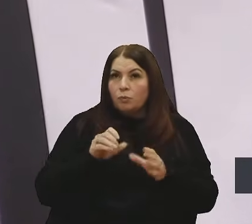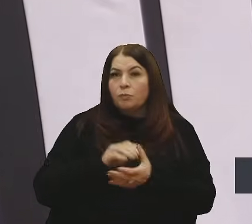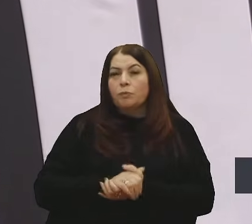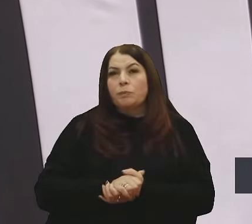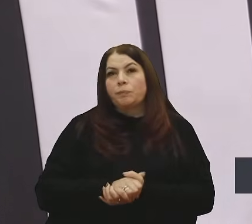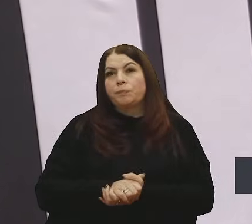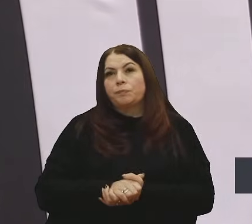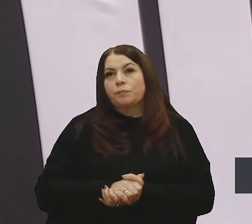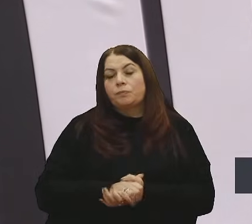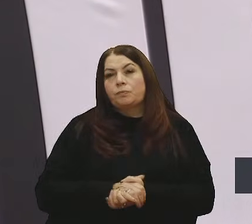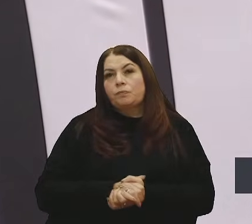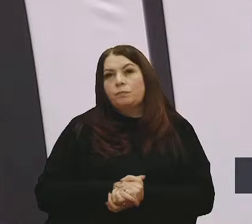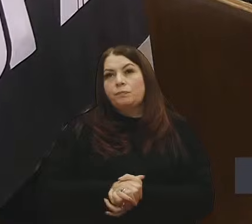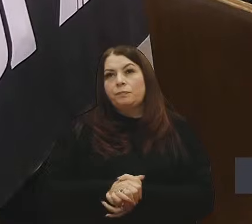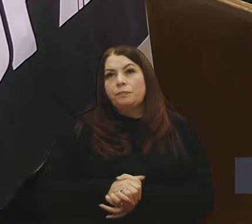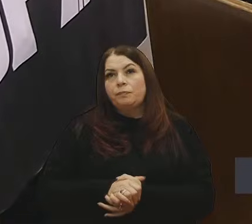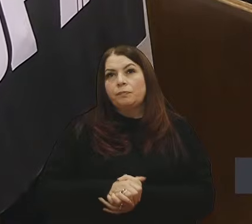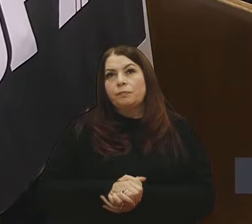educação.